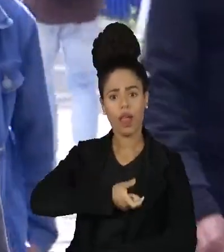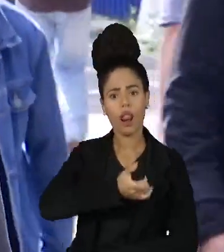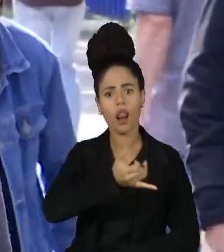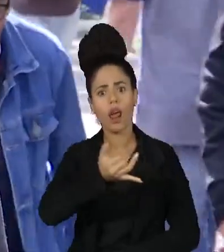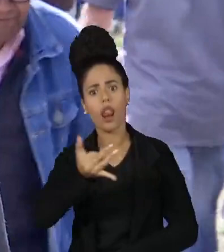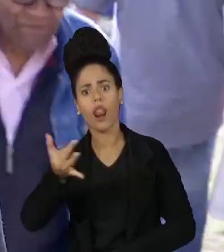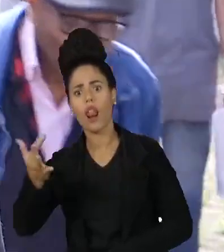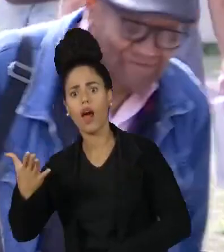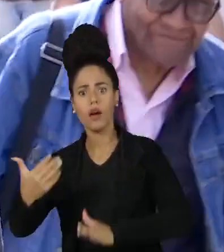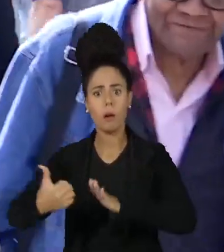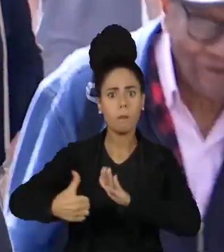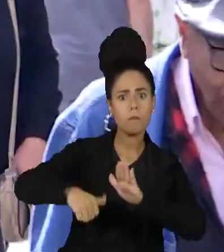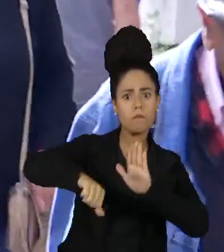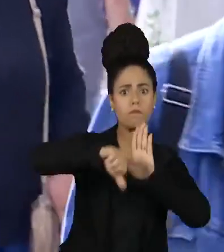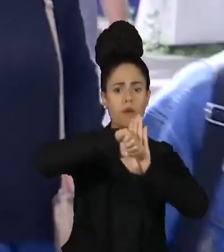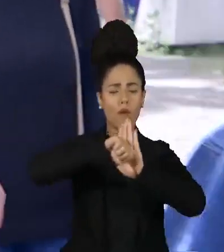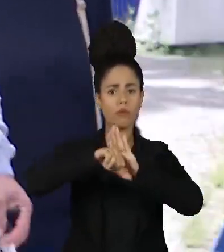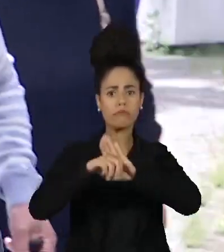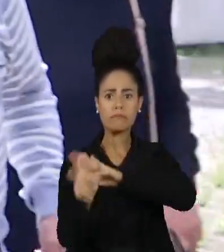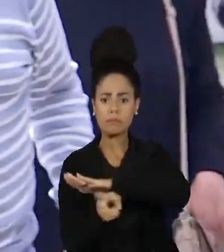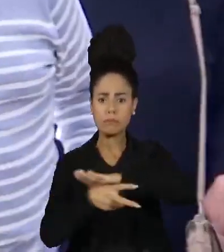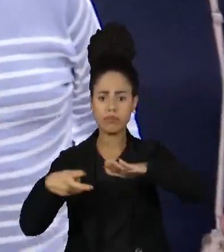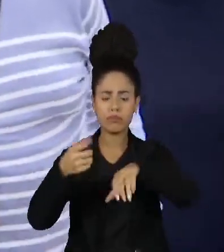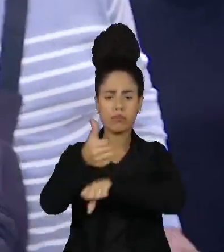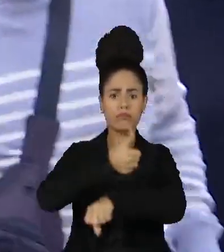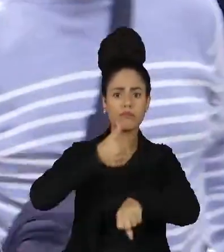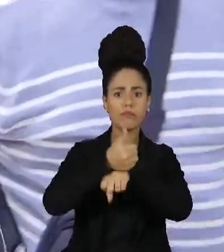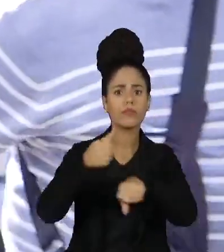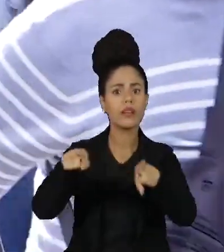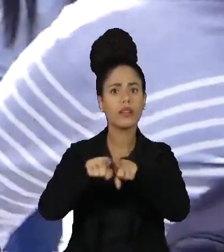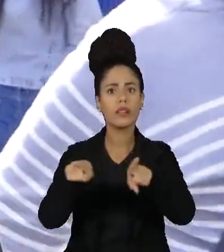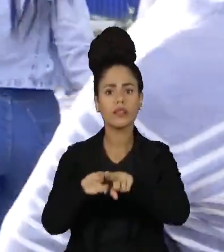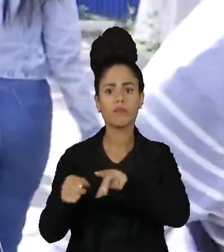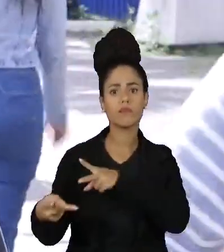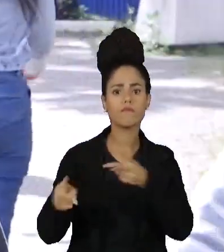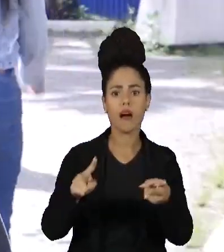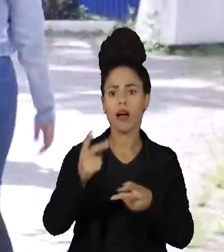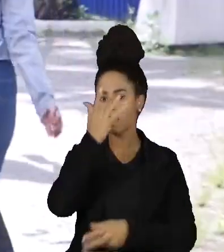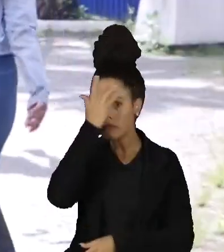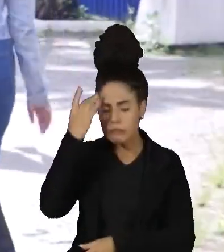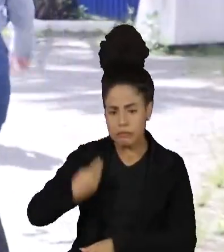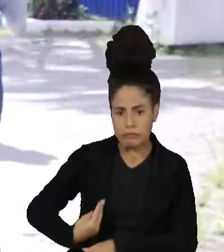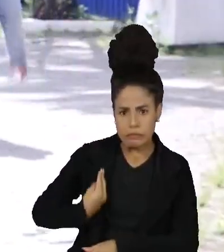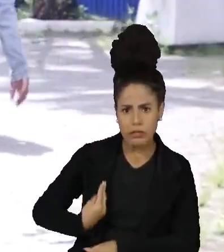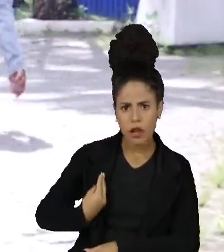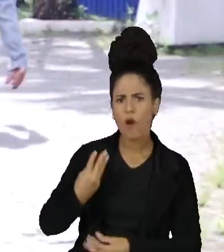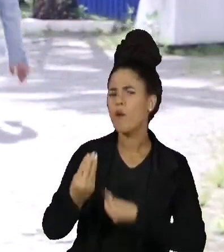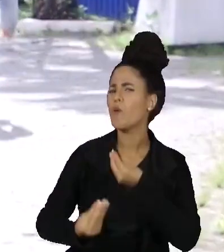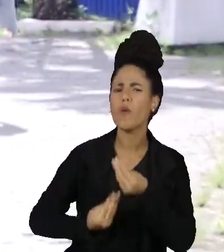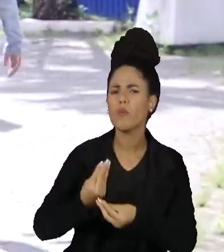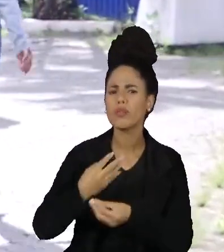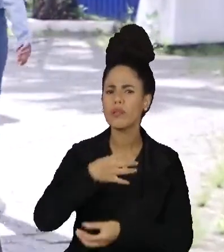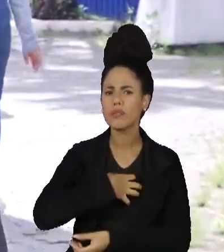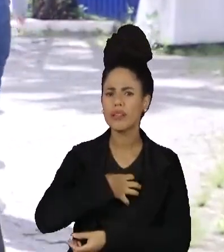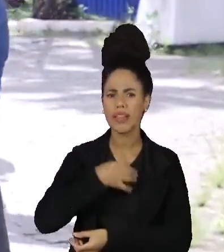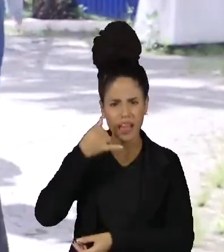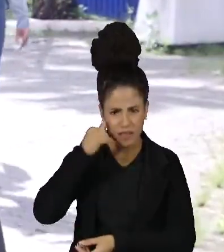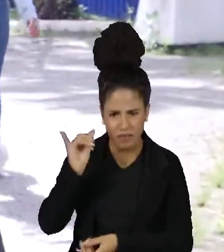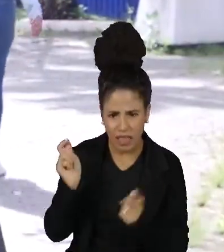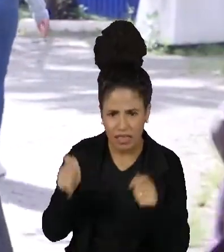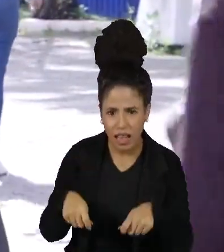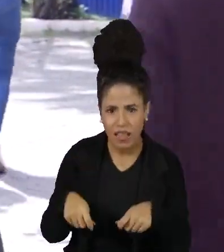na mesma velocidade com que as transações online se tornam comuns na vida do Consumidor Ou seja é inevitável